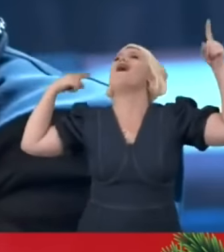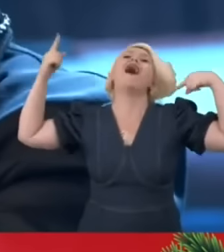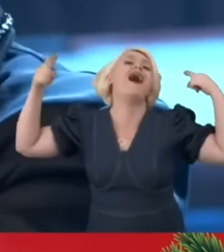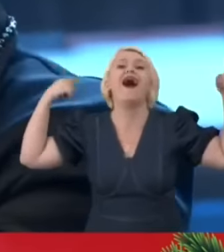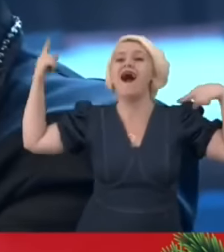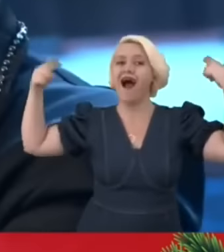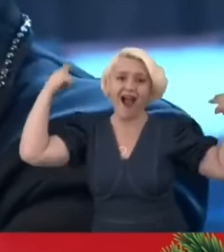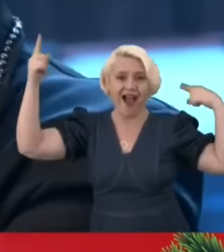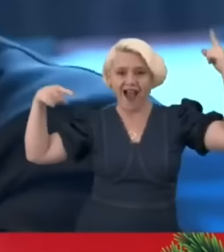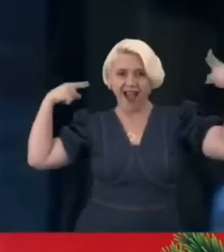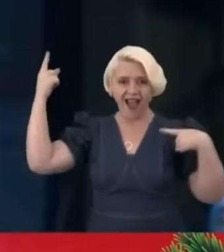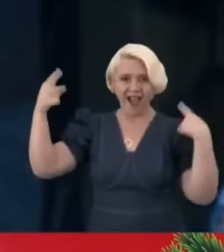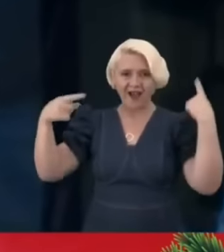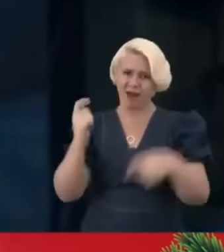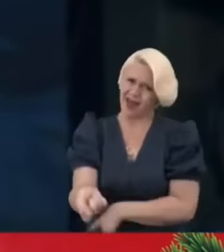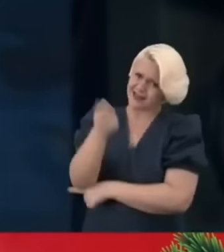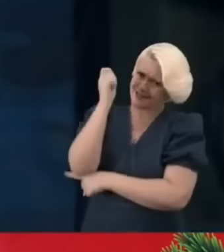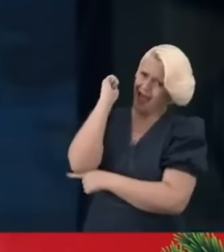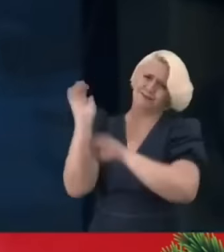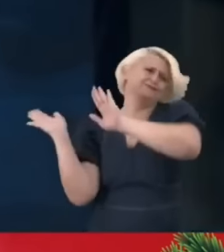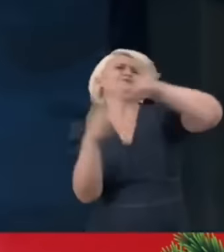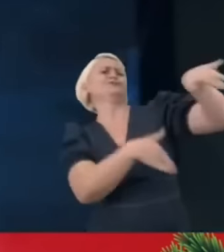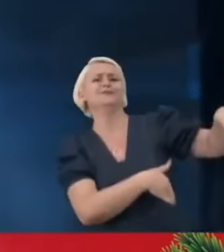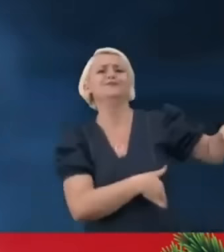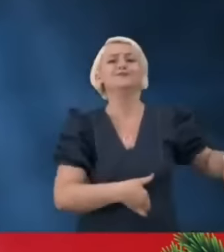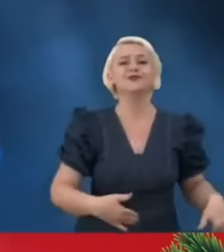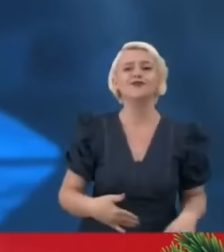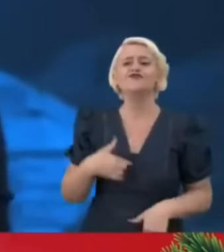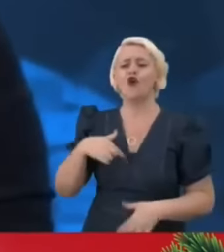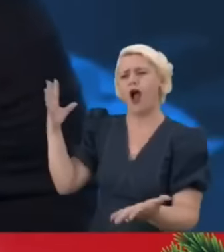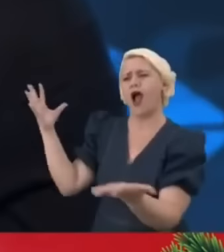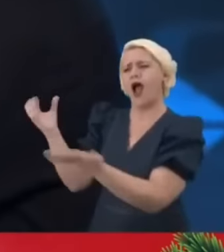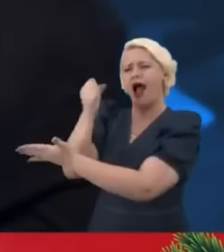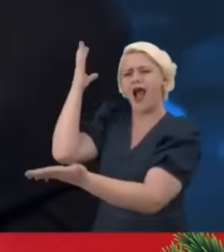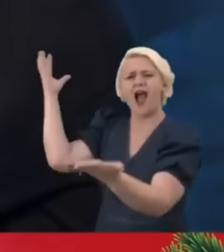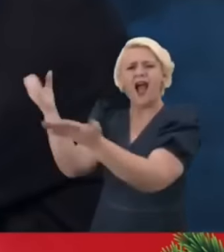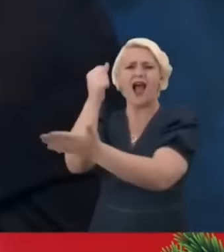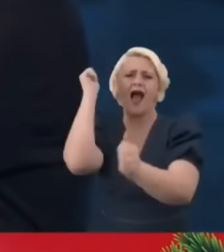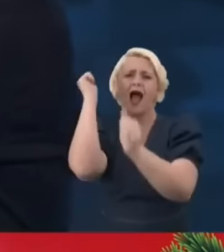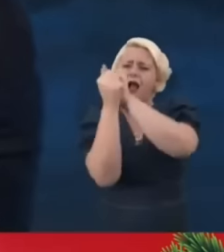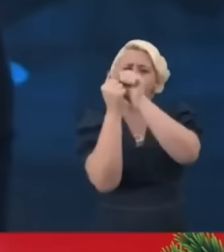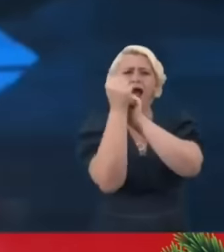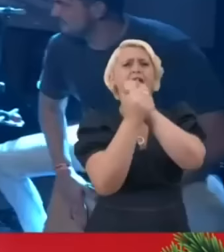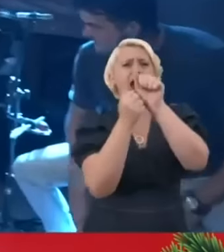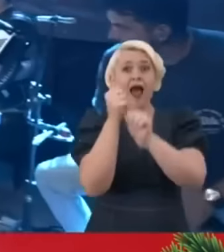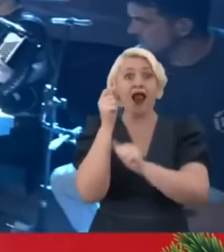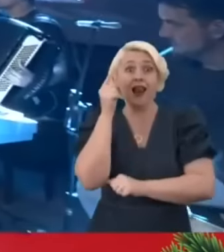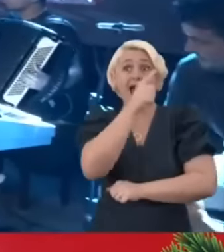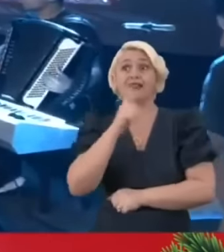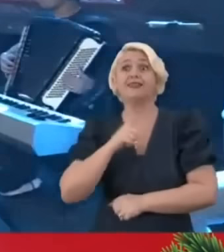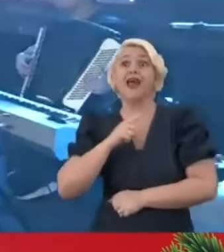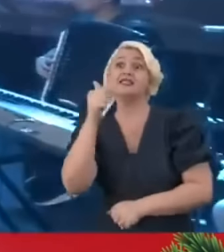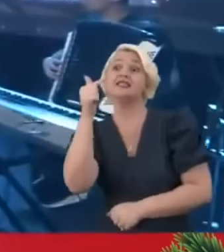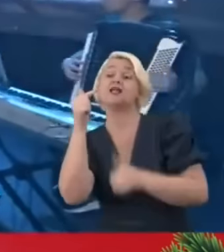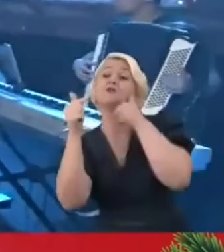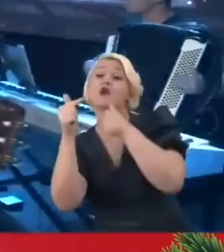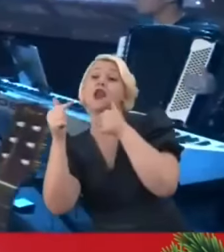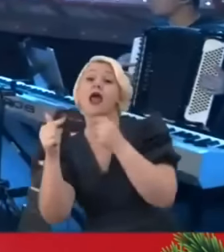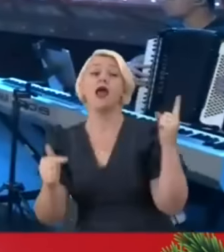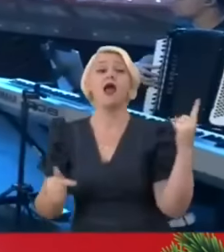ficando louca. E pescar que nada, vou matar a fome. Pra ninguém se mete, lá vai